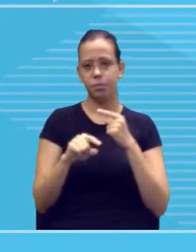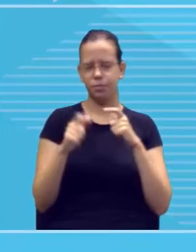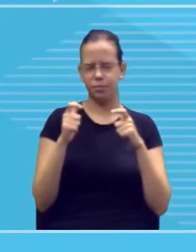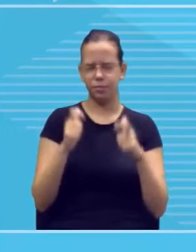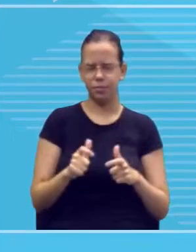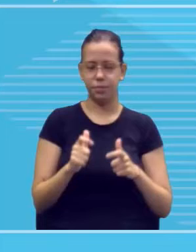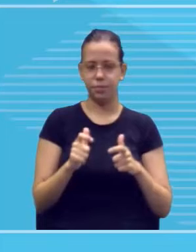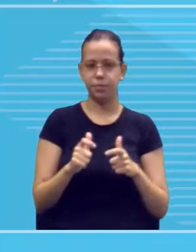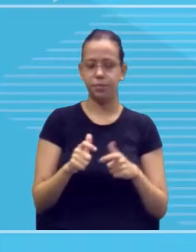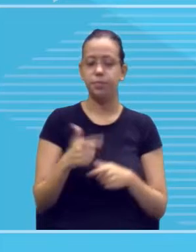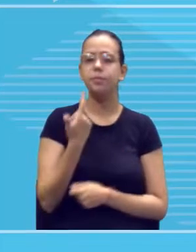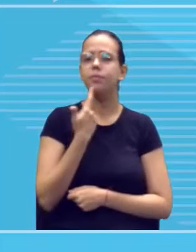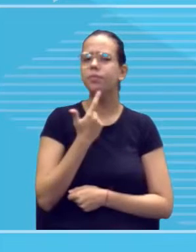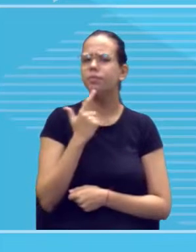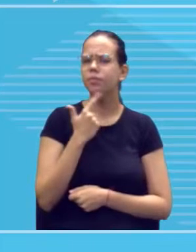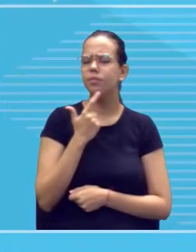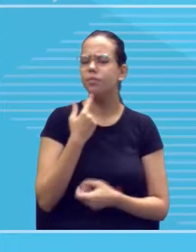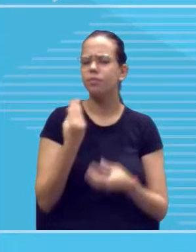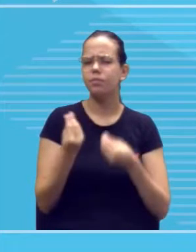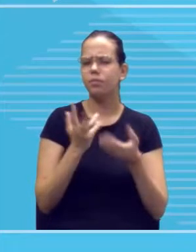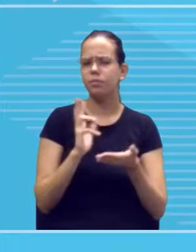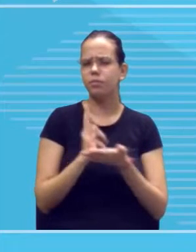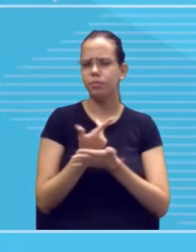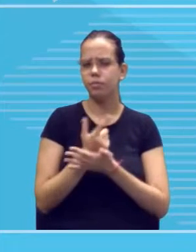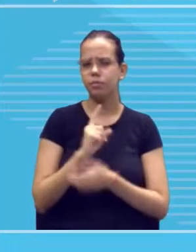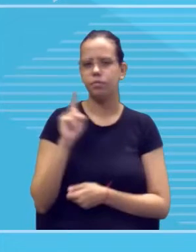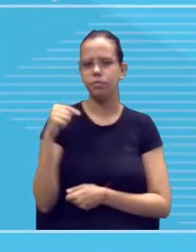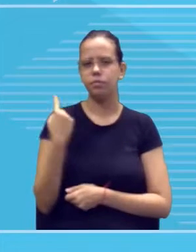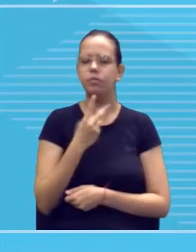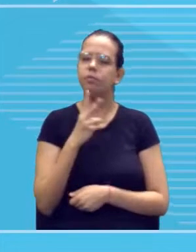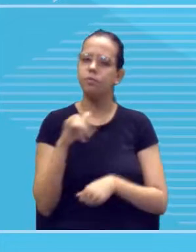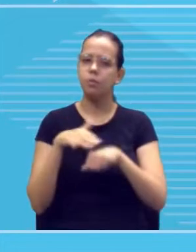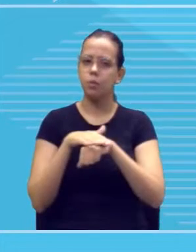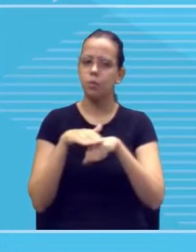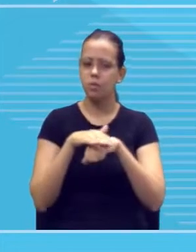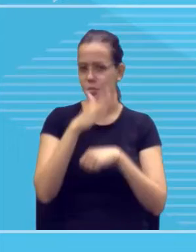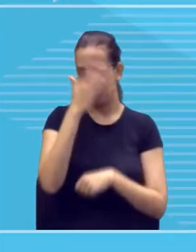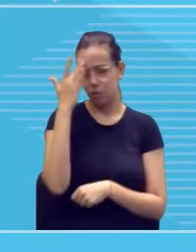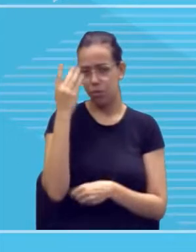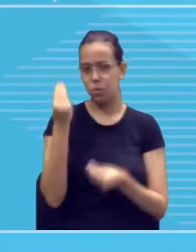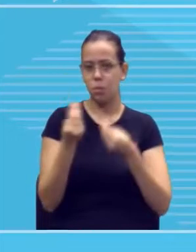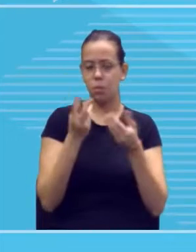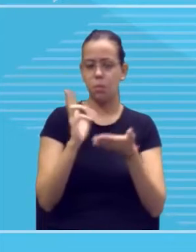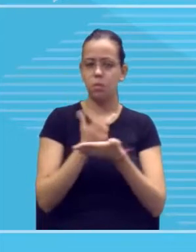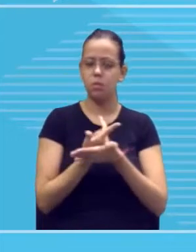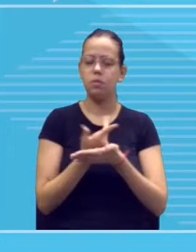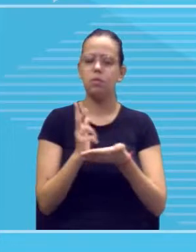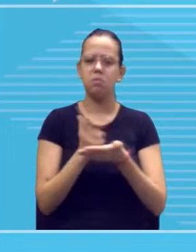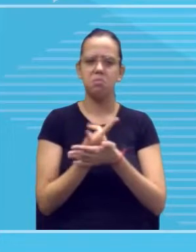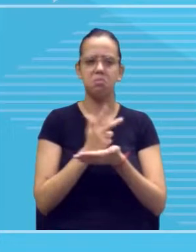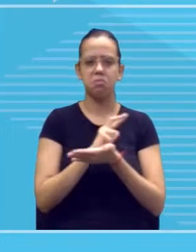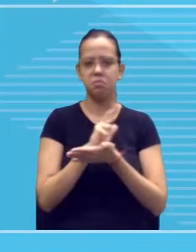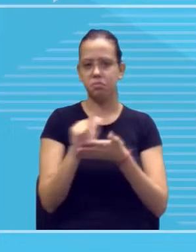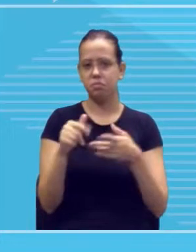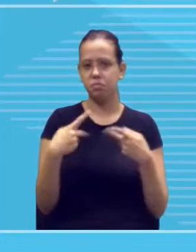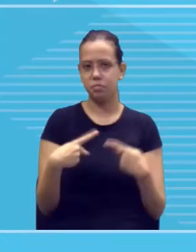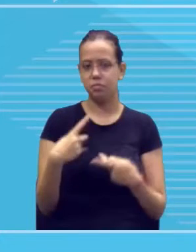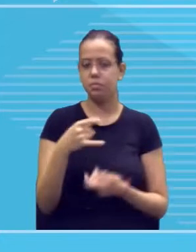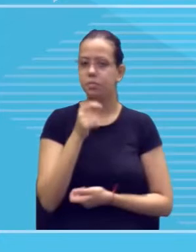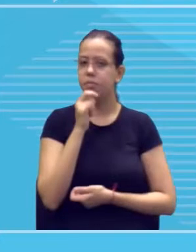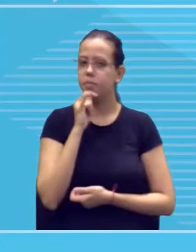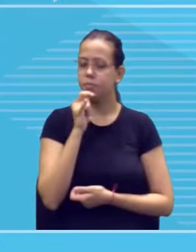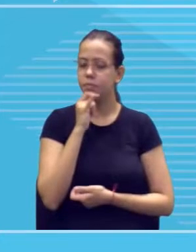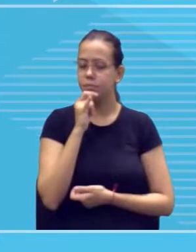e na língua Professor como é que isso acontece a gente vai falar com alguém como é que isso acontece o teste de diversas formas por exemplo